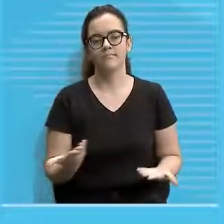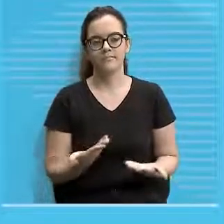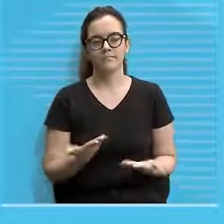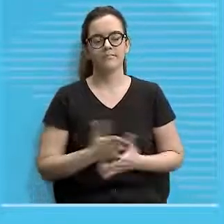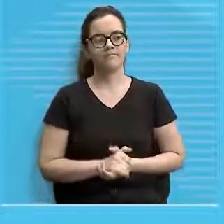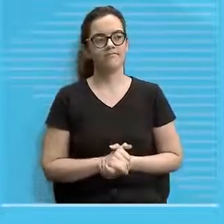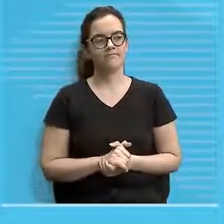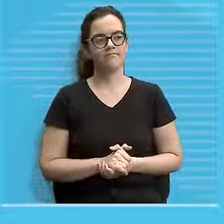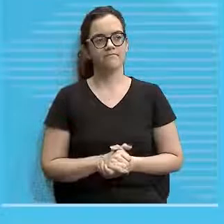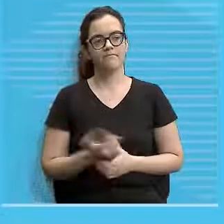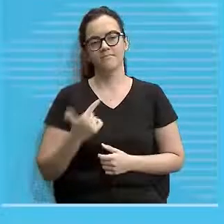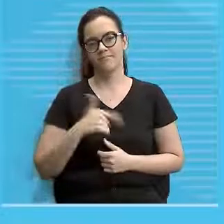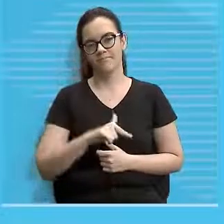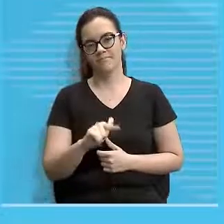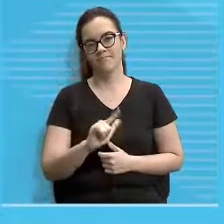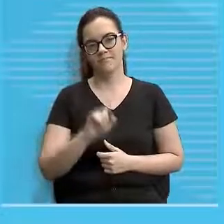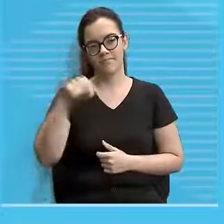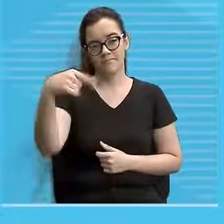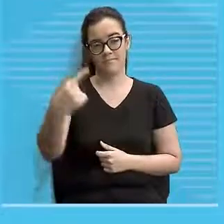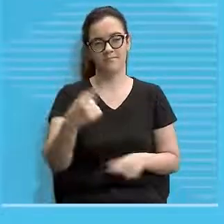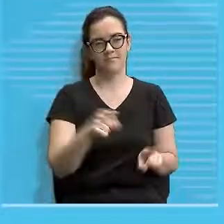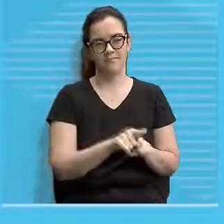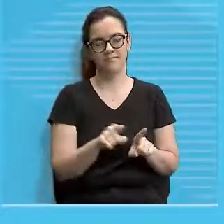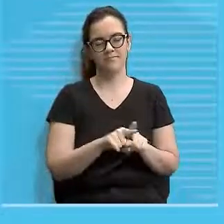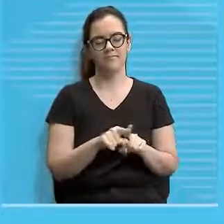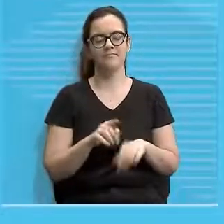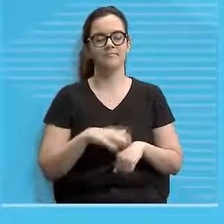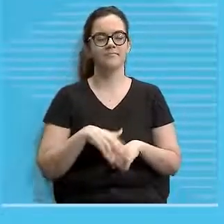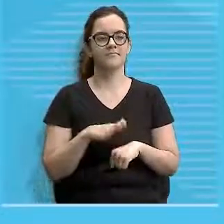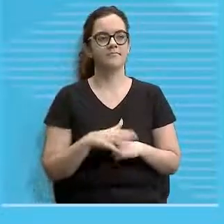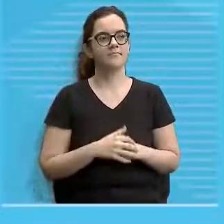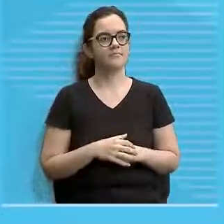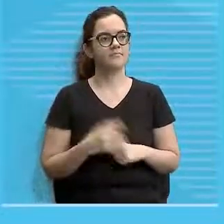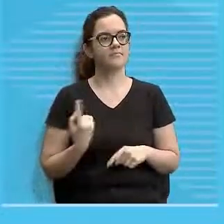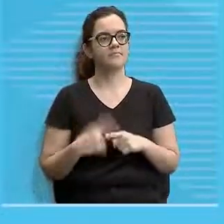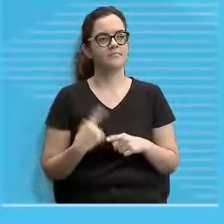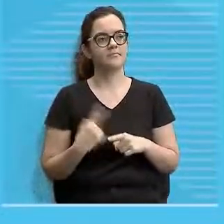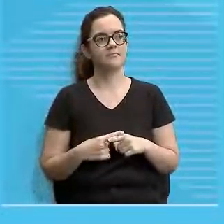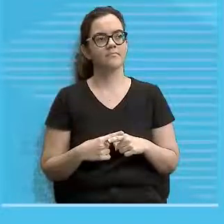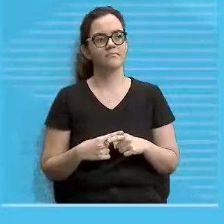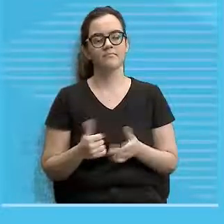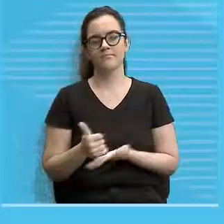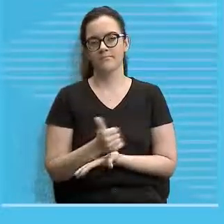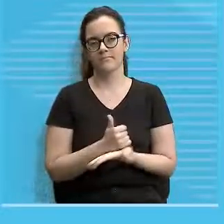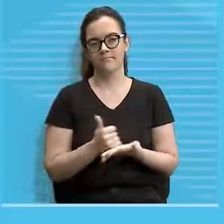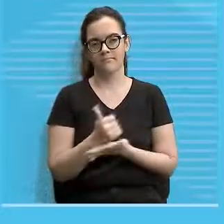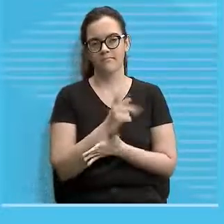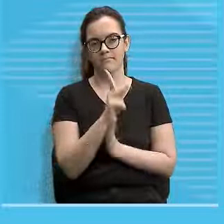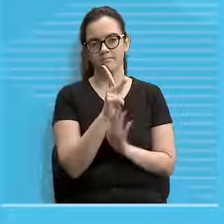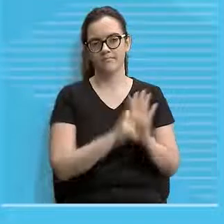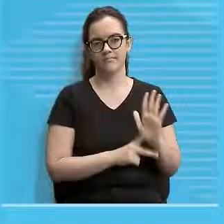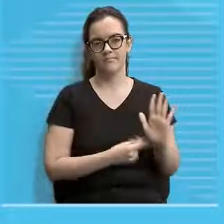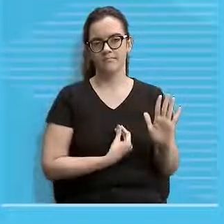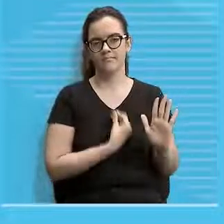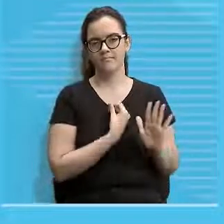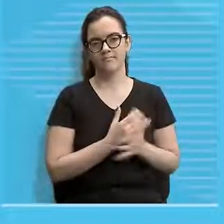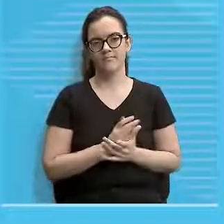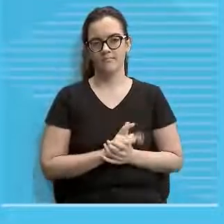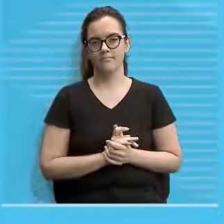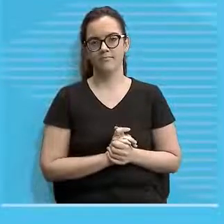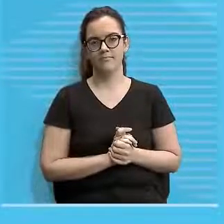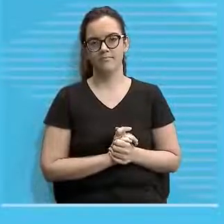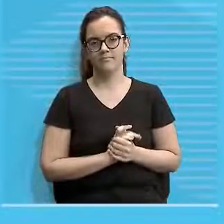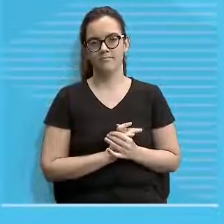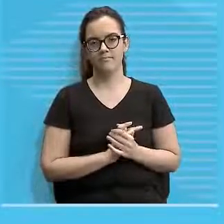gente vai falar ainda muito depois, né? Justamente porque é a base, ó, do projeto de vida. Então,